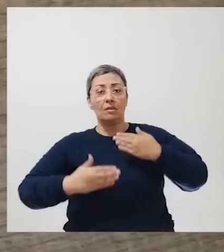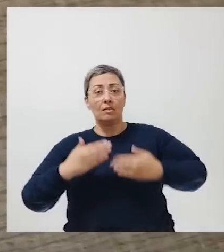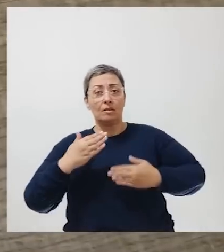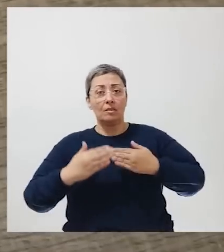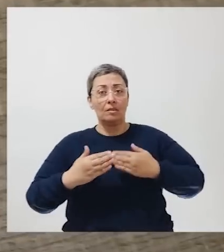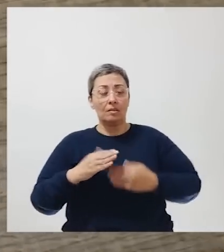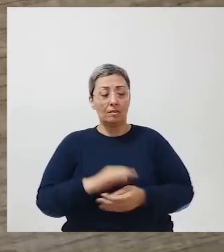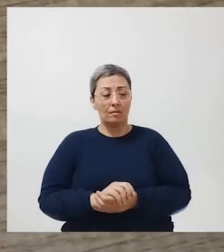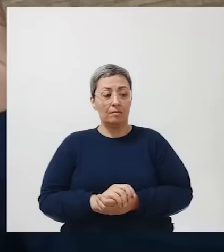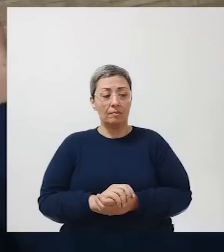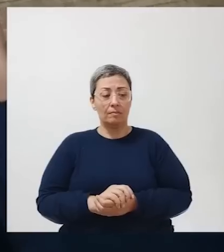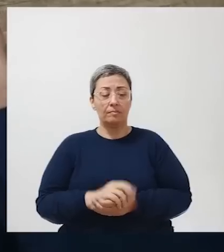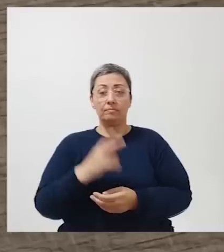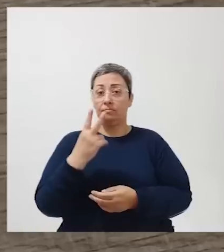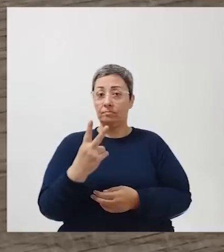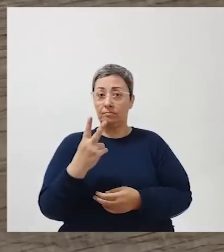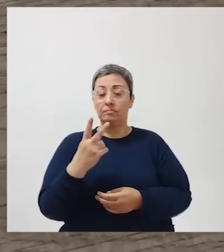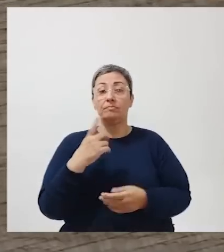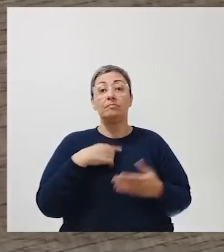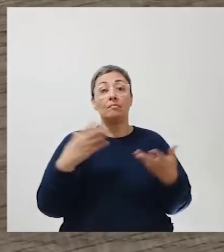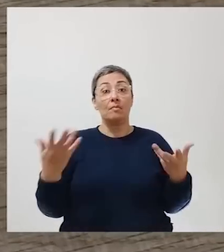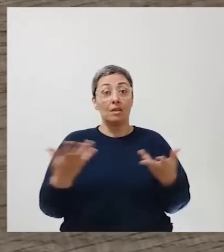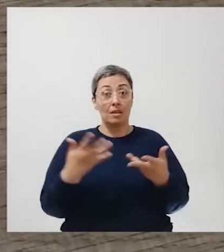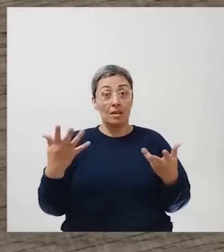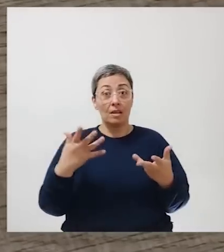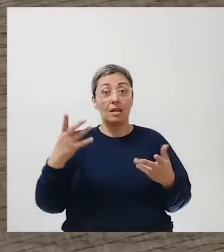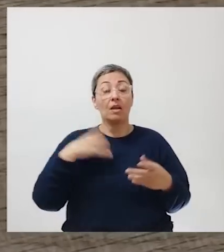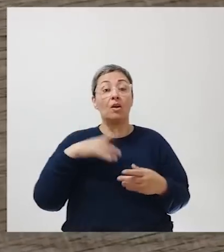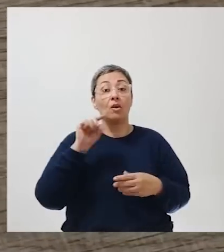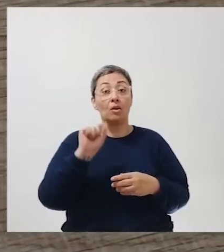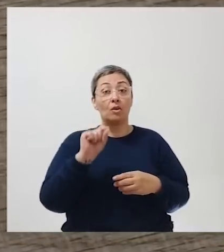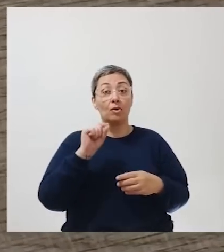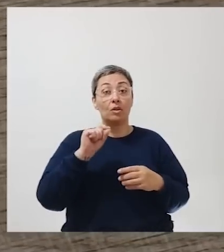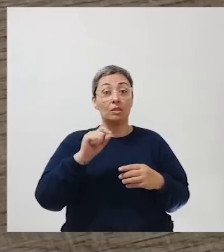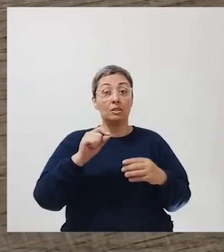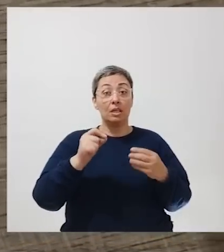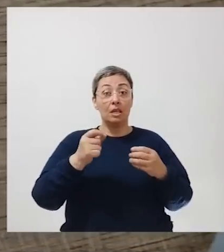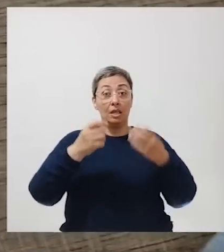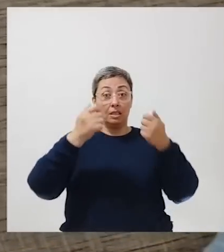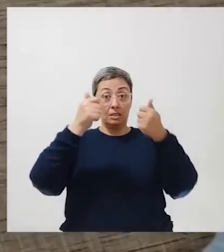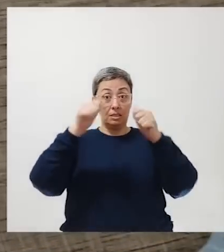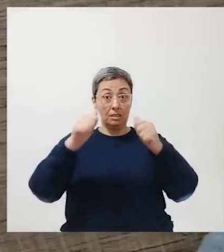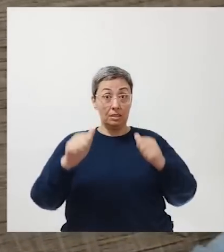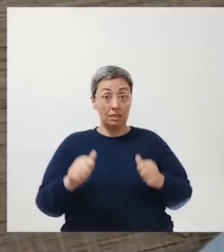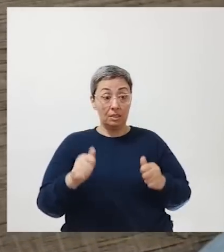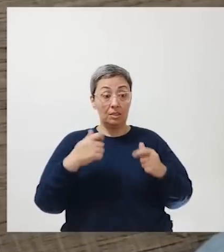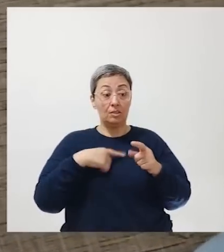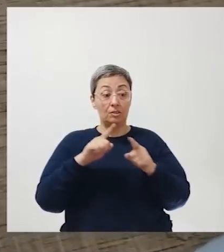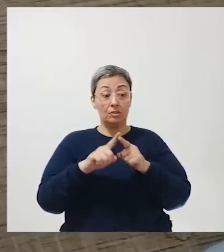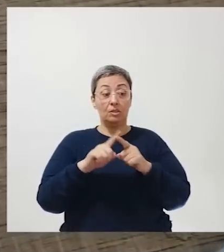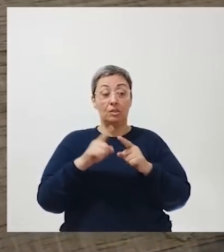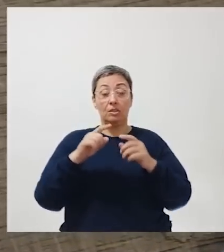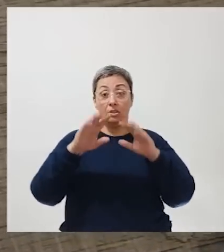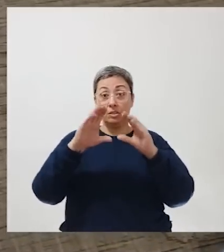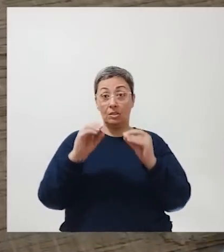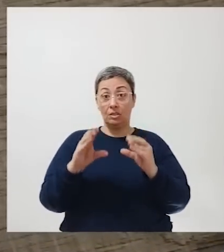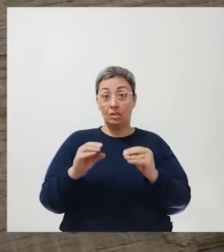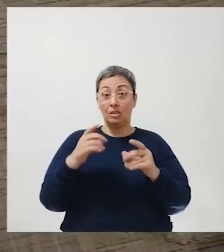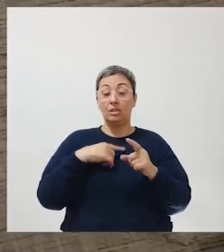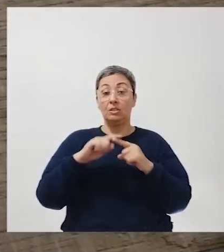Robô. 2. Agora tem a escultura que a Alice fez para você, essa escultura